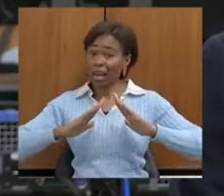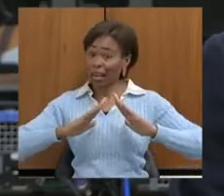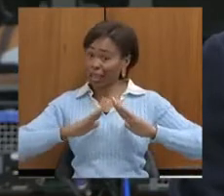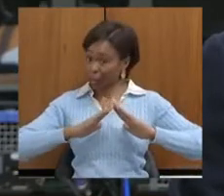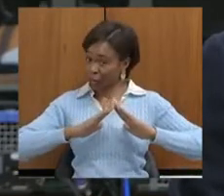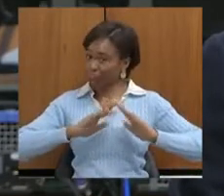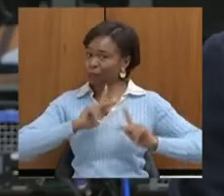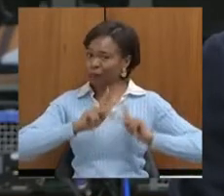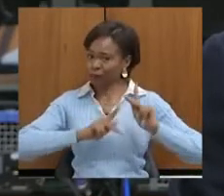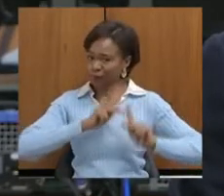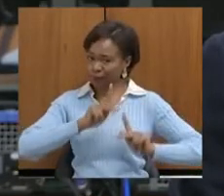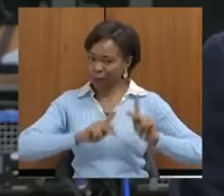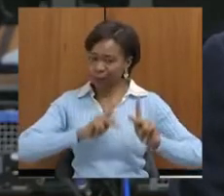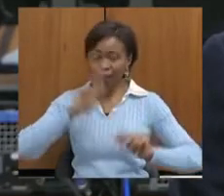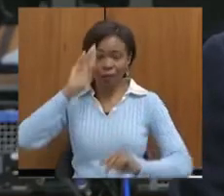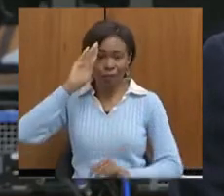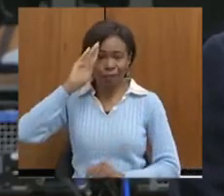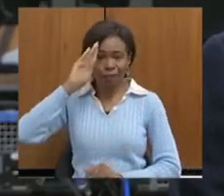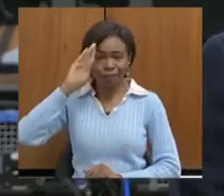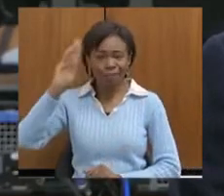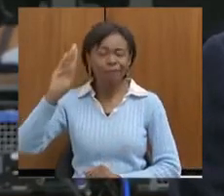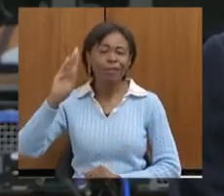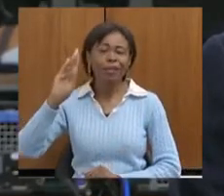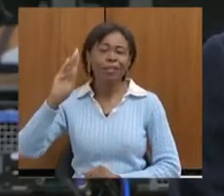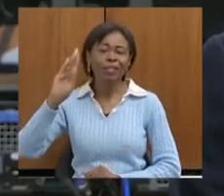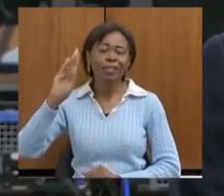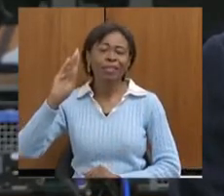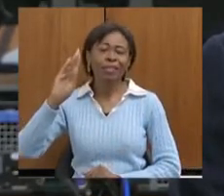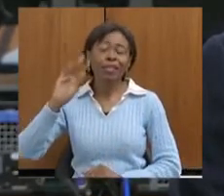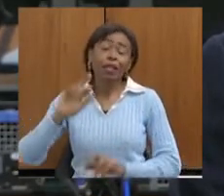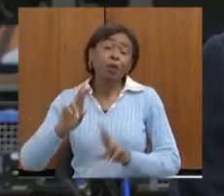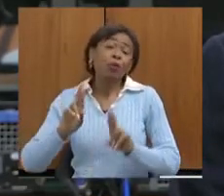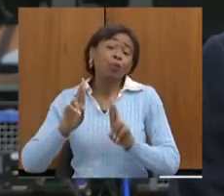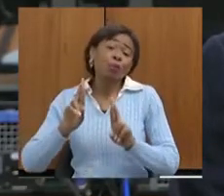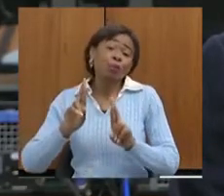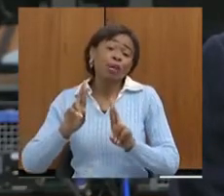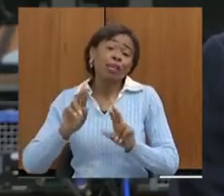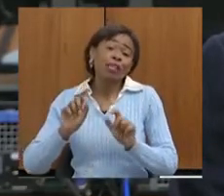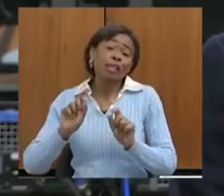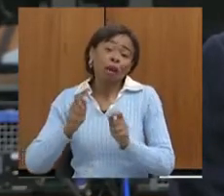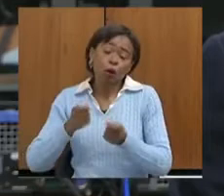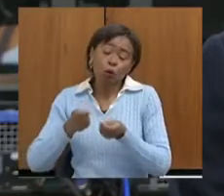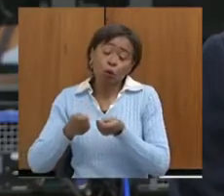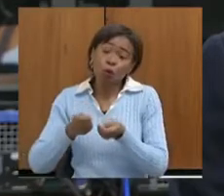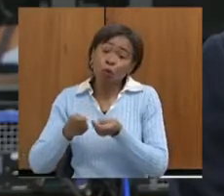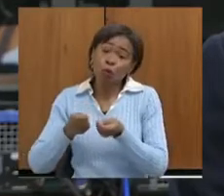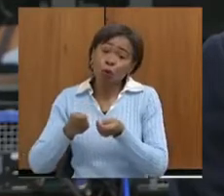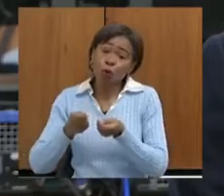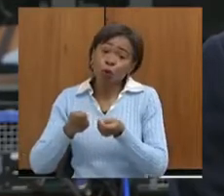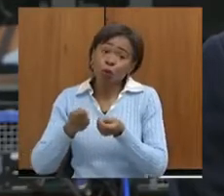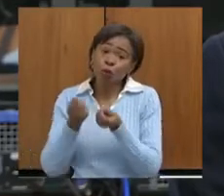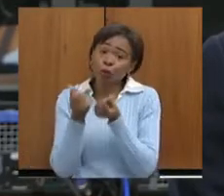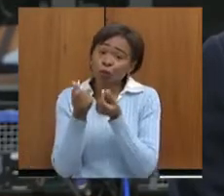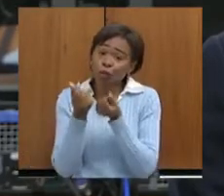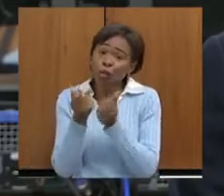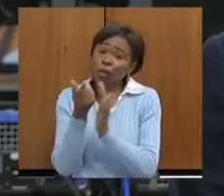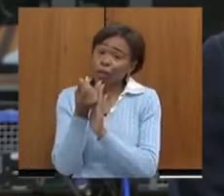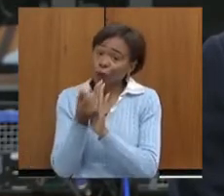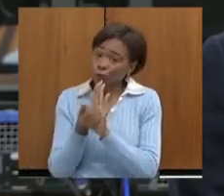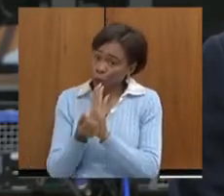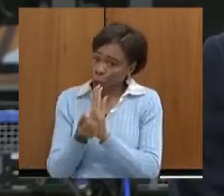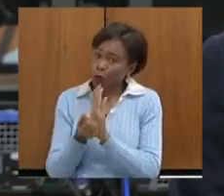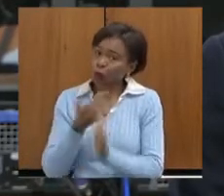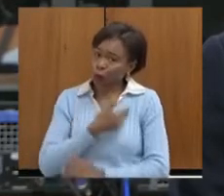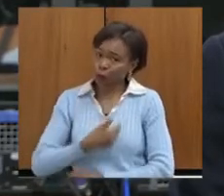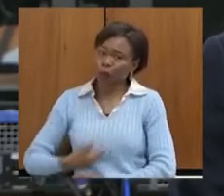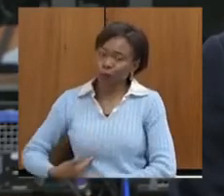e principalmente exercendo a parcela que lhe cabe do controle dos recursos públicos e o saúde